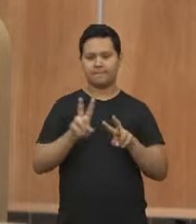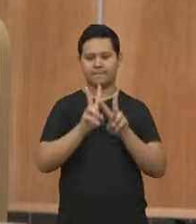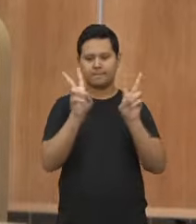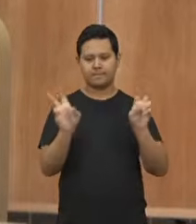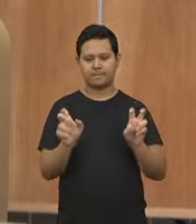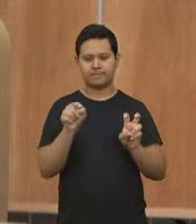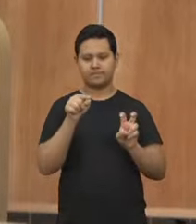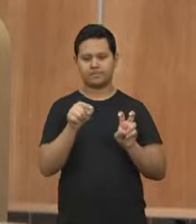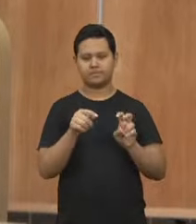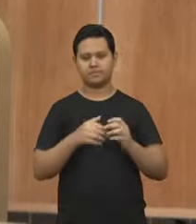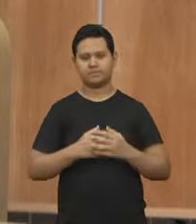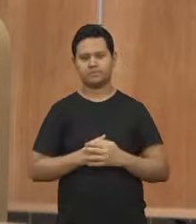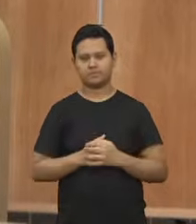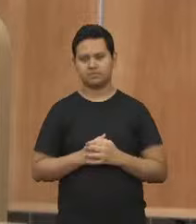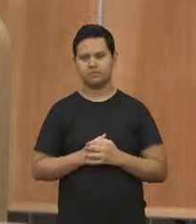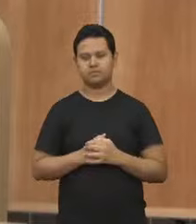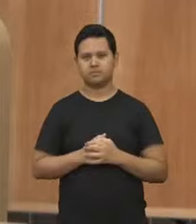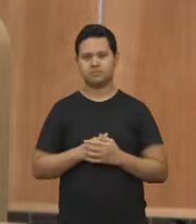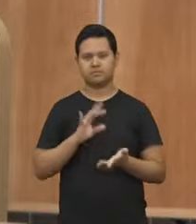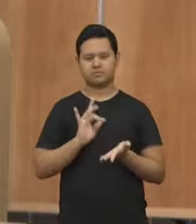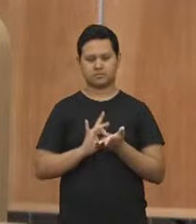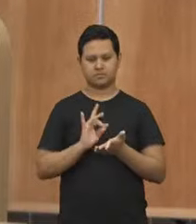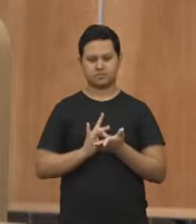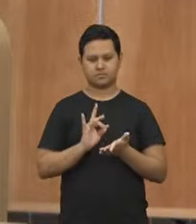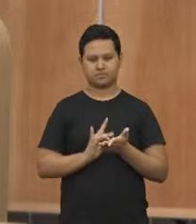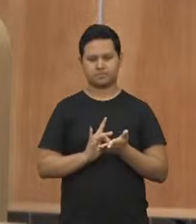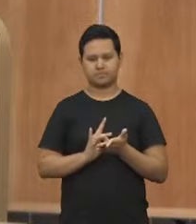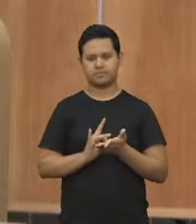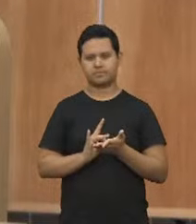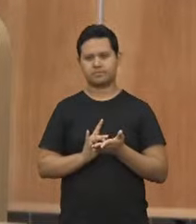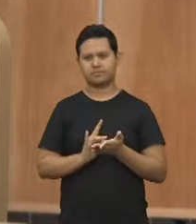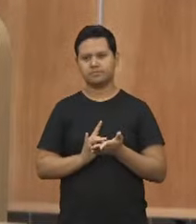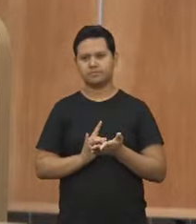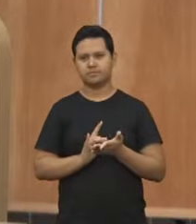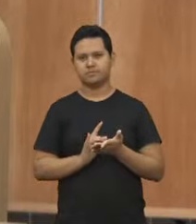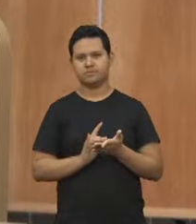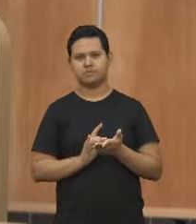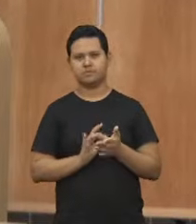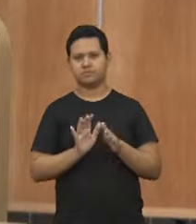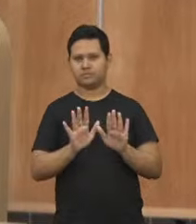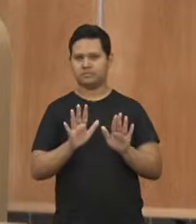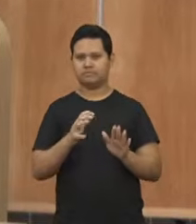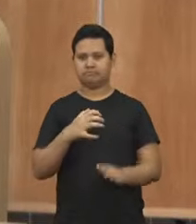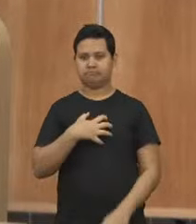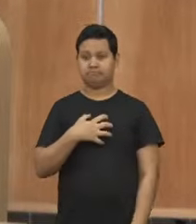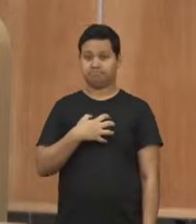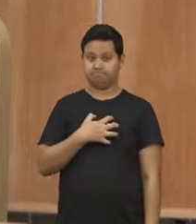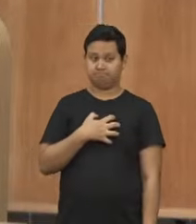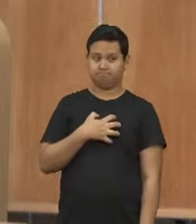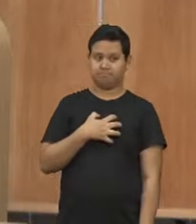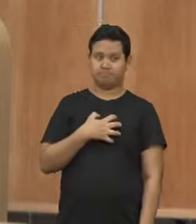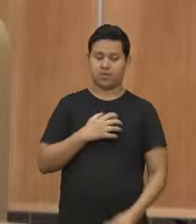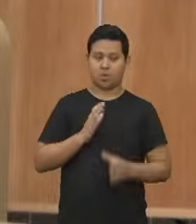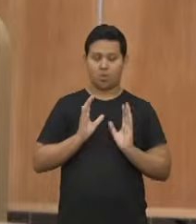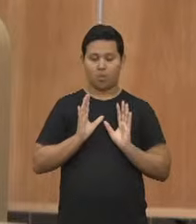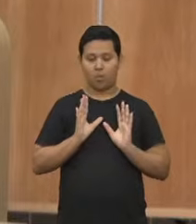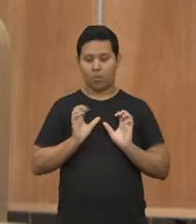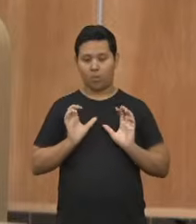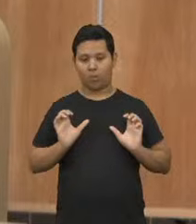tema, tenho certeza que não é uma coisa confortável.